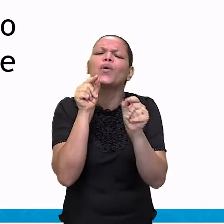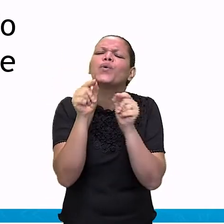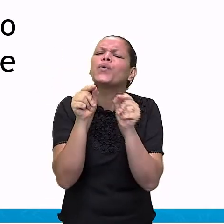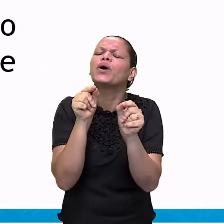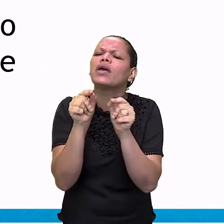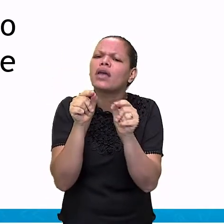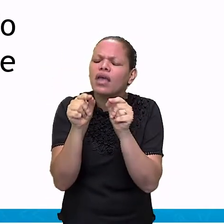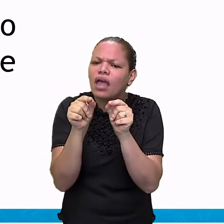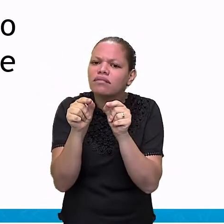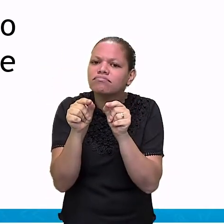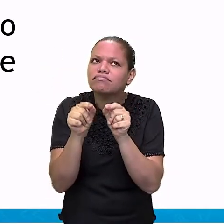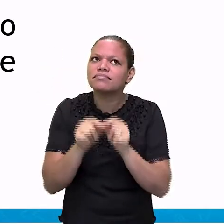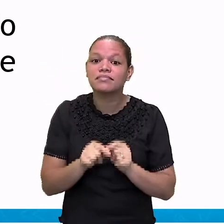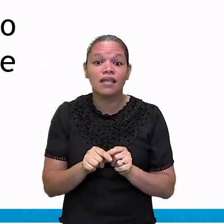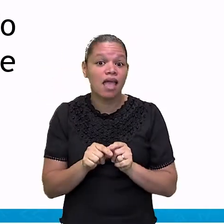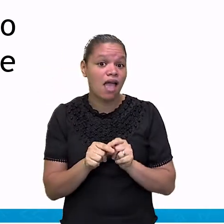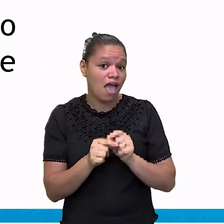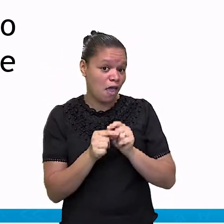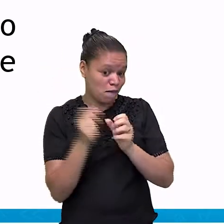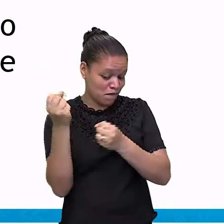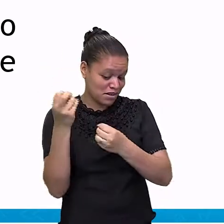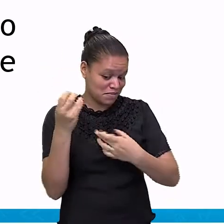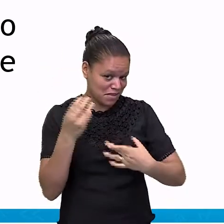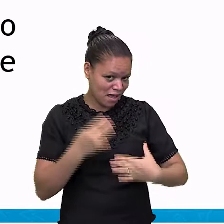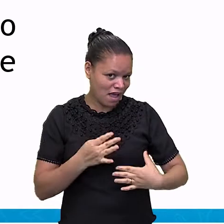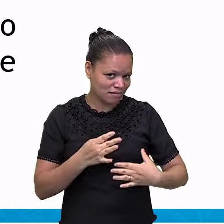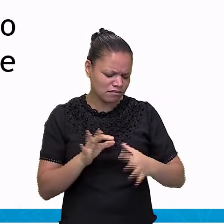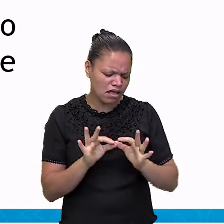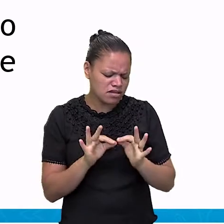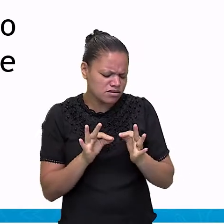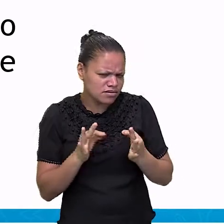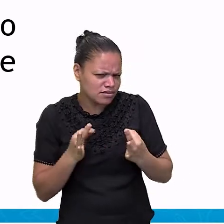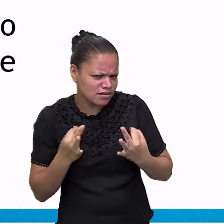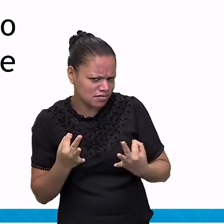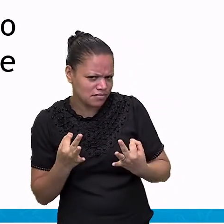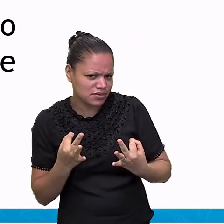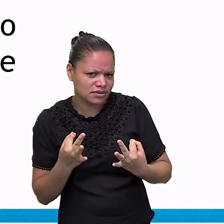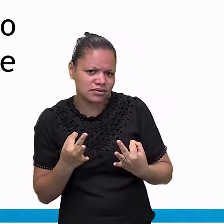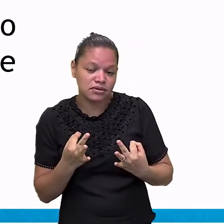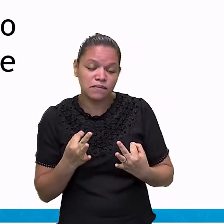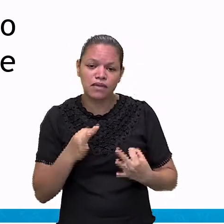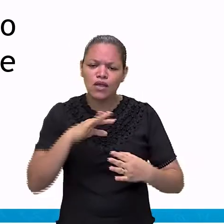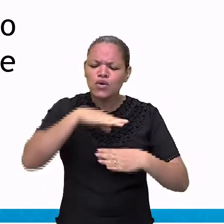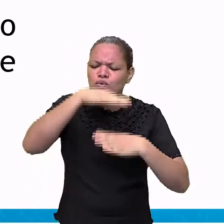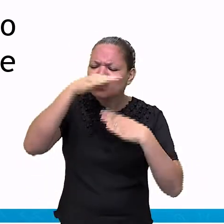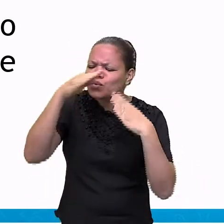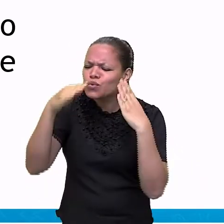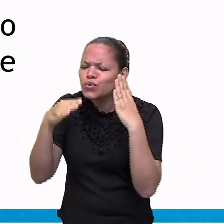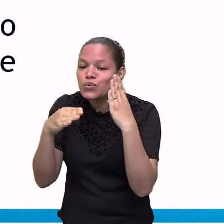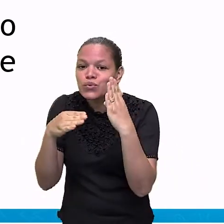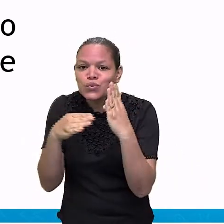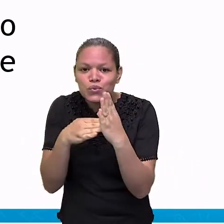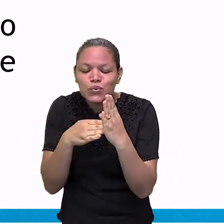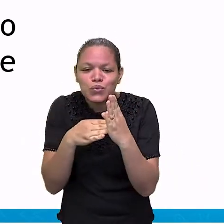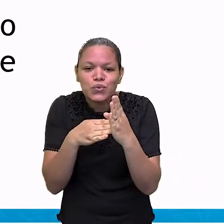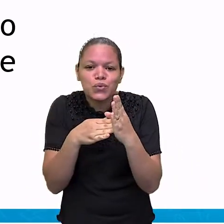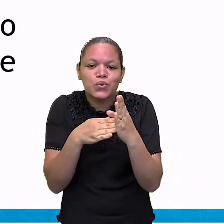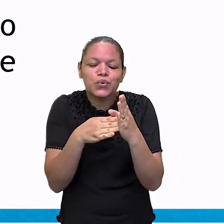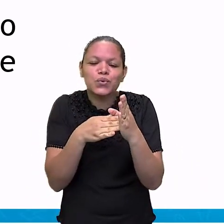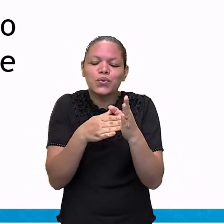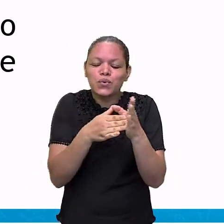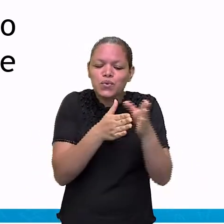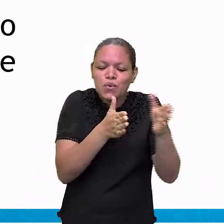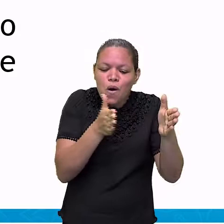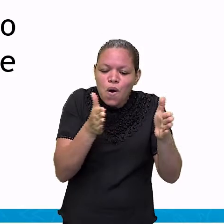simples. Matéria é tudo aquilo que ocupa lugar no espaço e